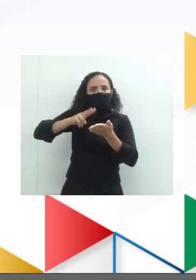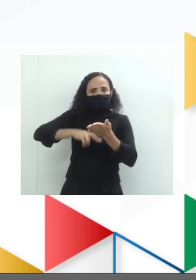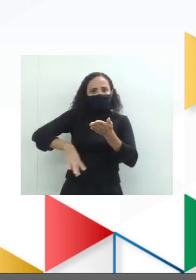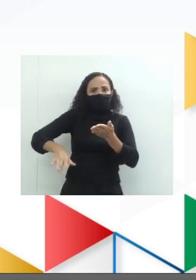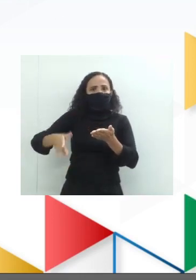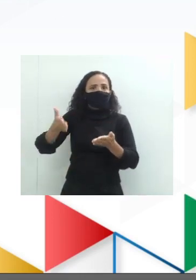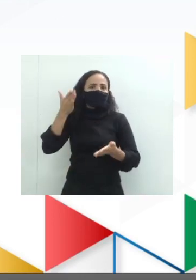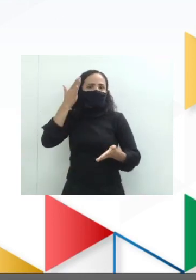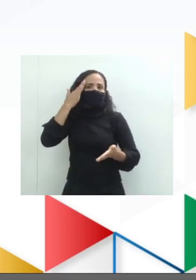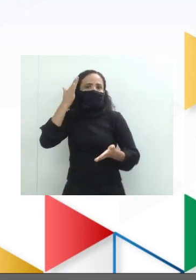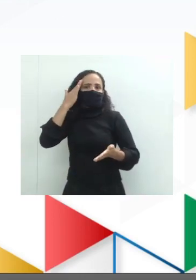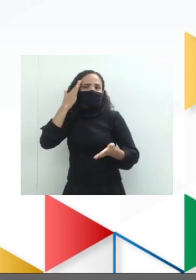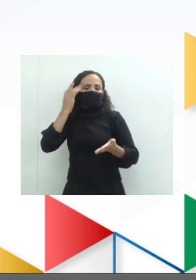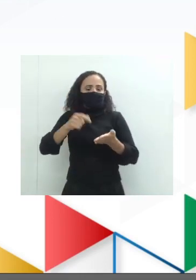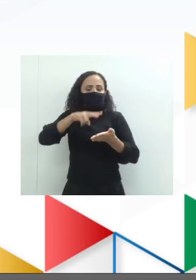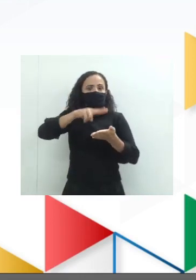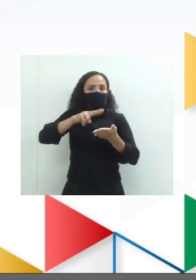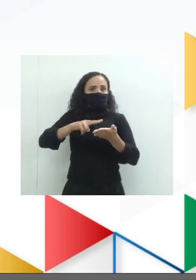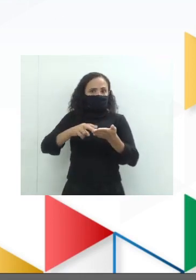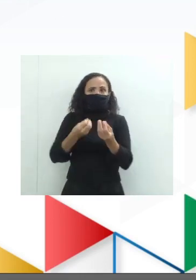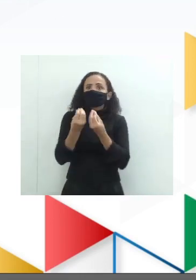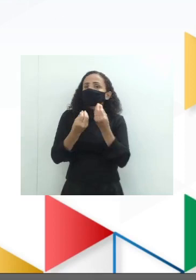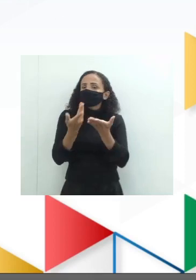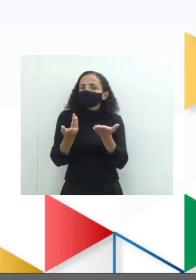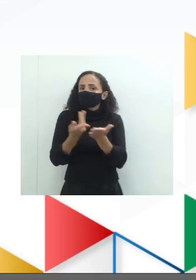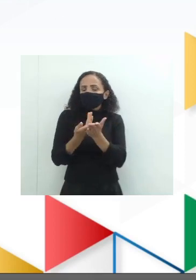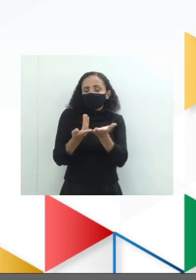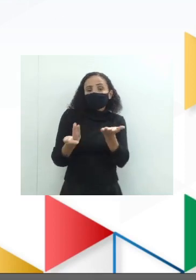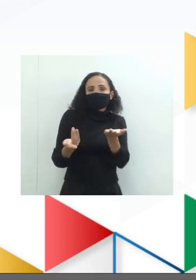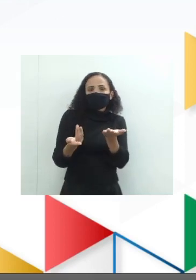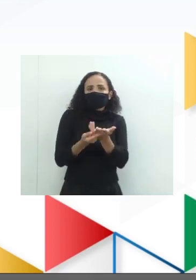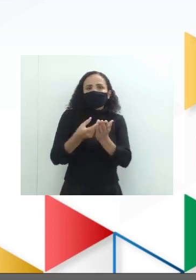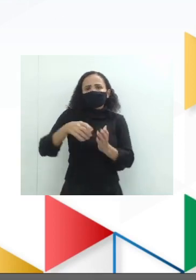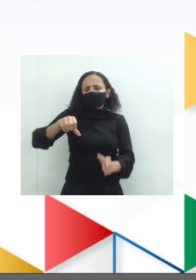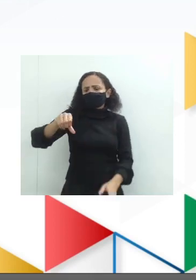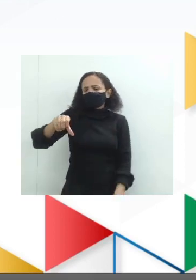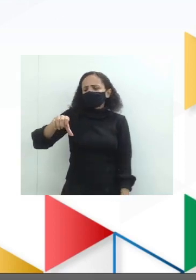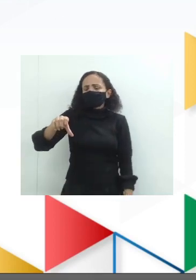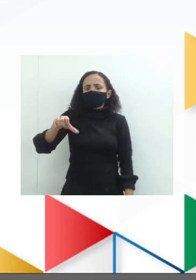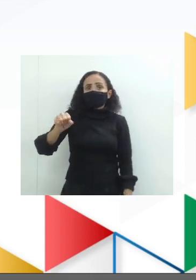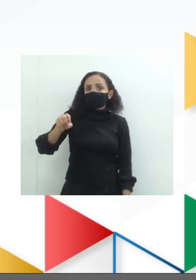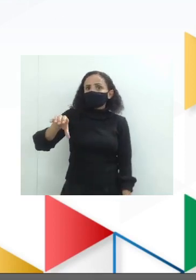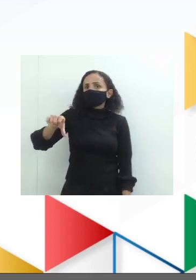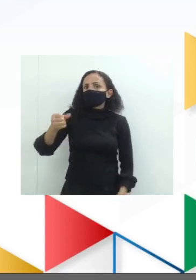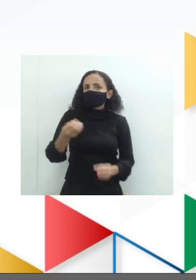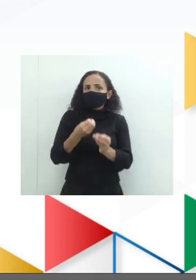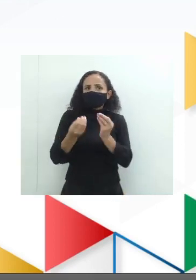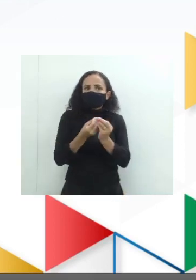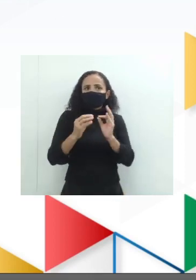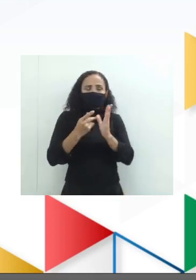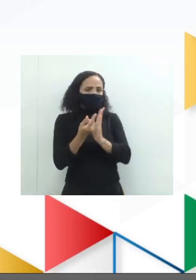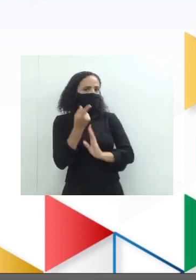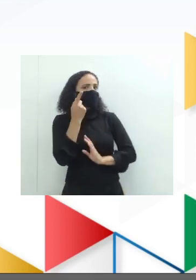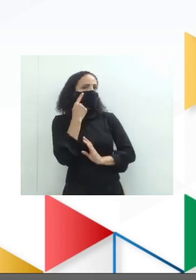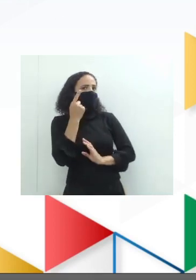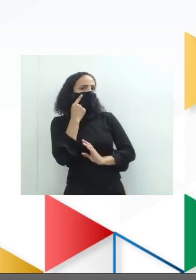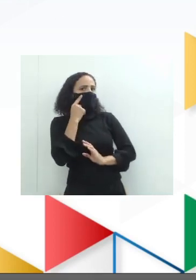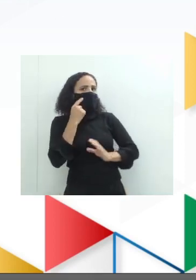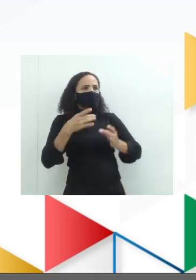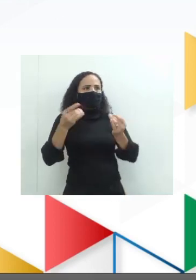É menor que 90. Pode chegar a 89 graus. Ele é acutângulo, tá